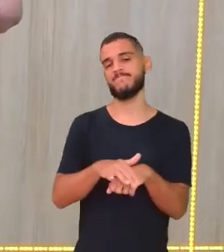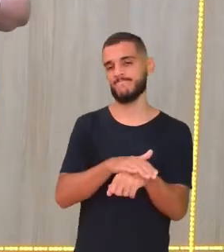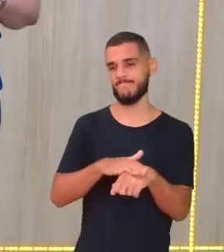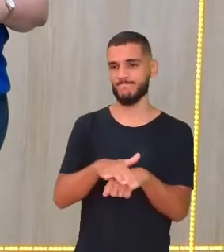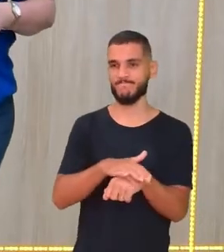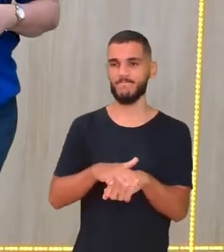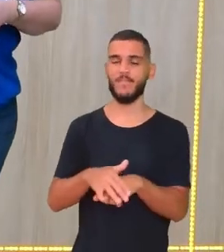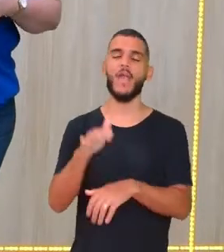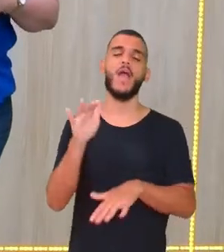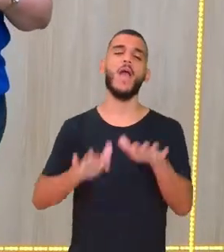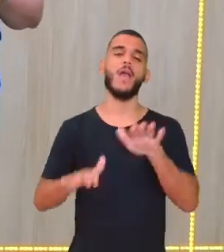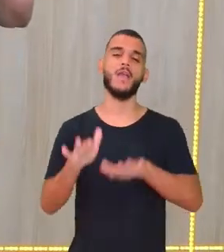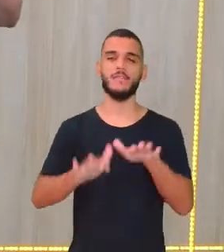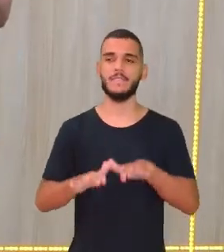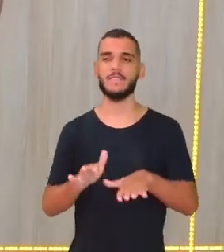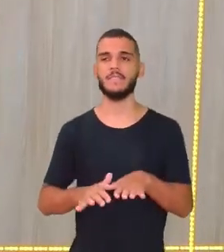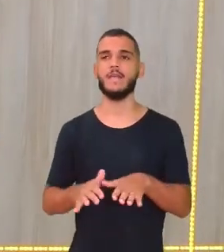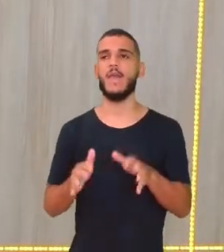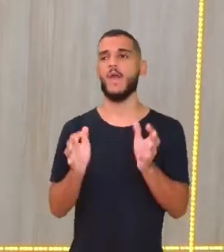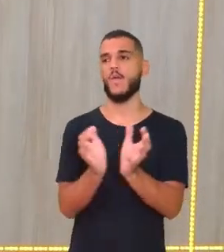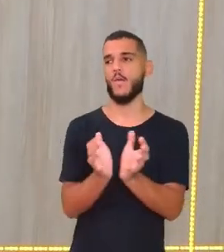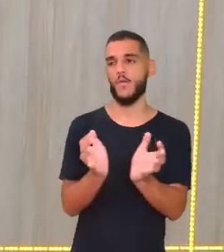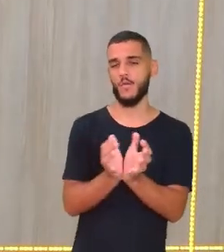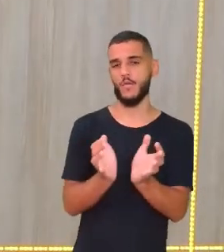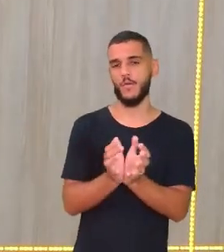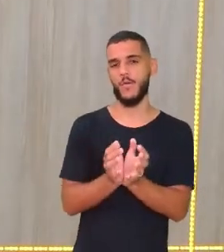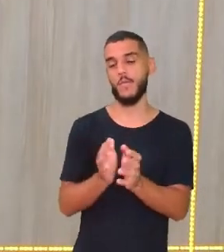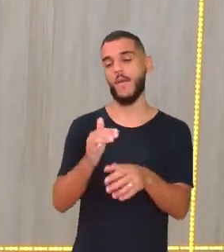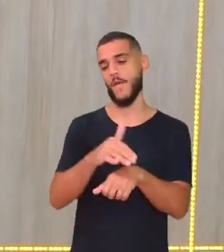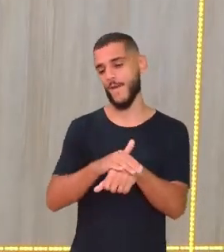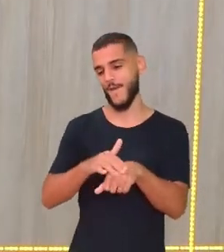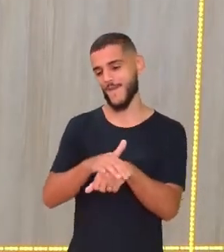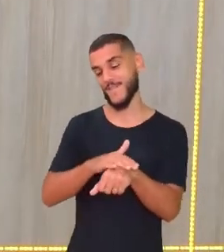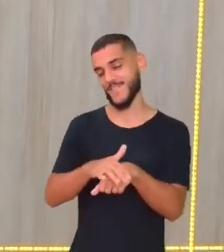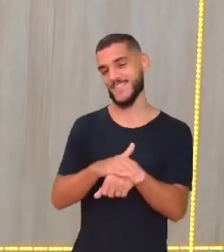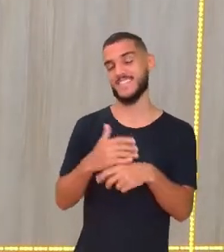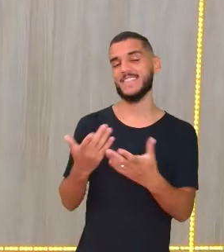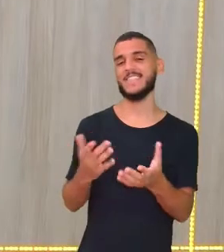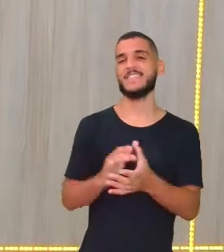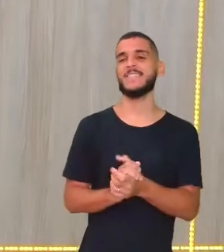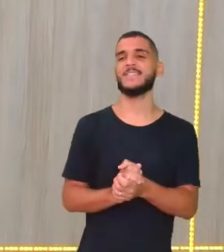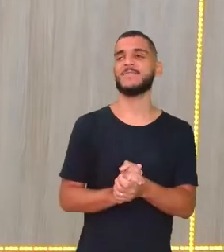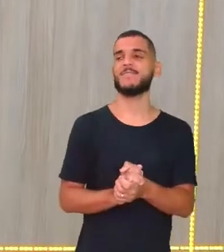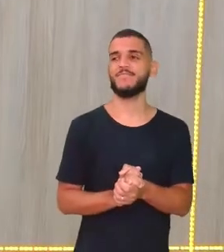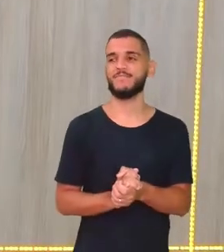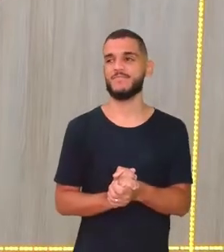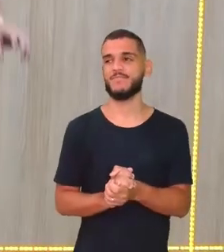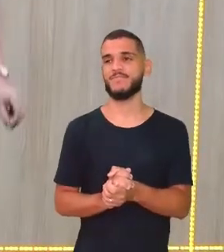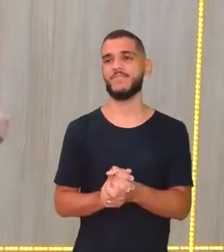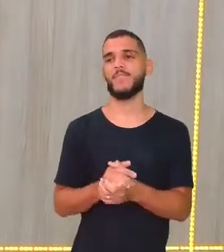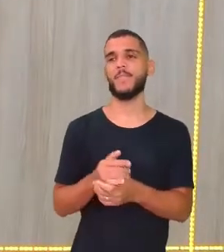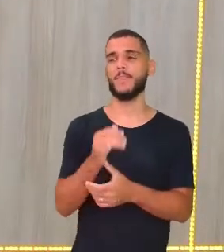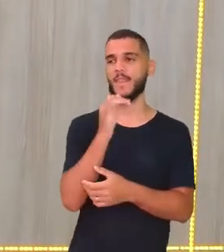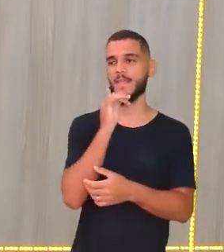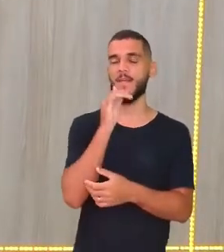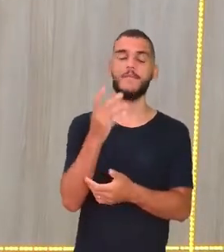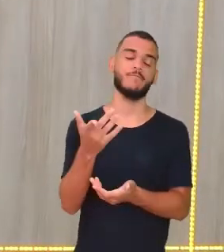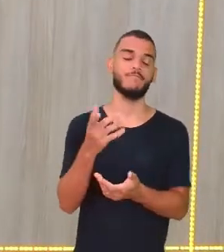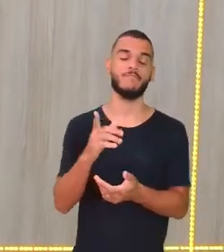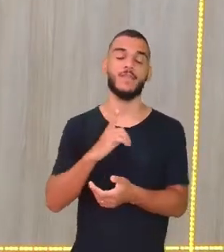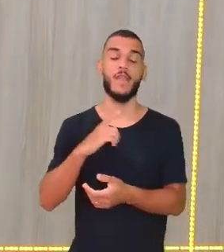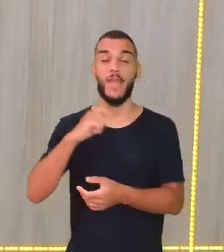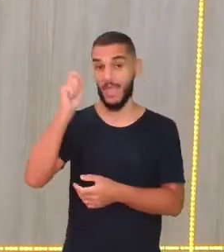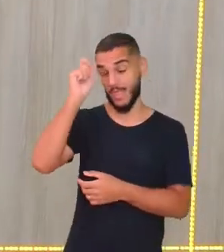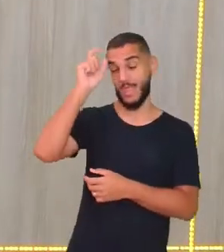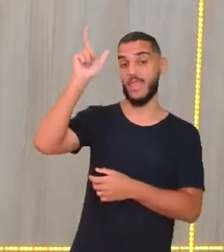Então, às vezes, né, esse grupo aí conversando, mas vamos levantar aí hipóteses, né?